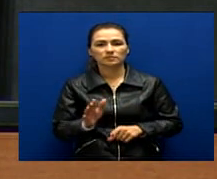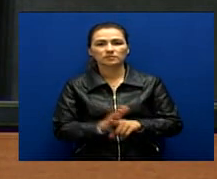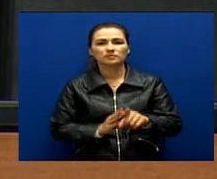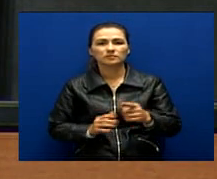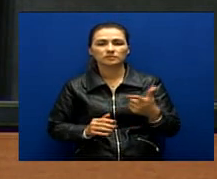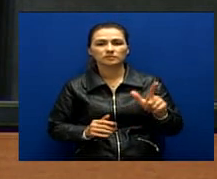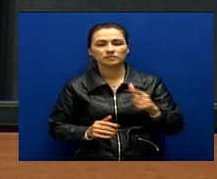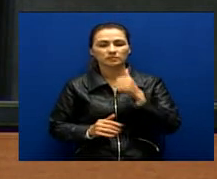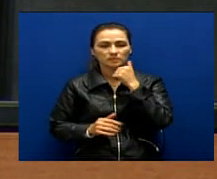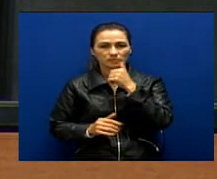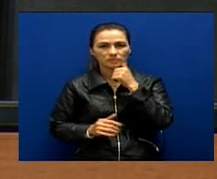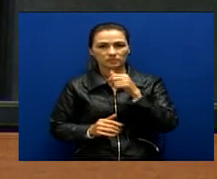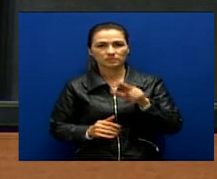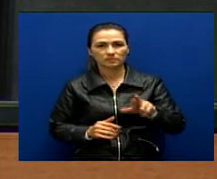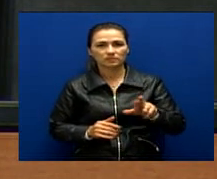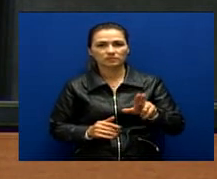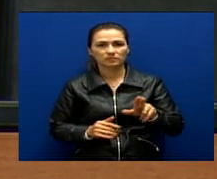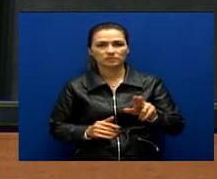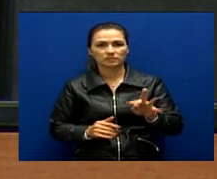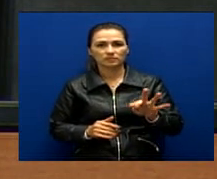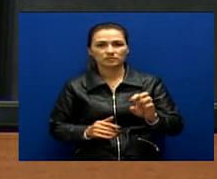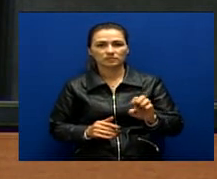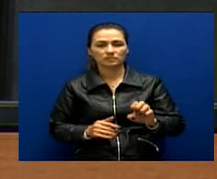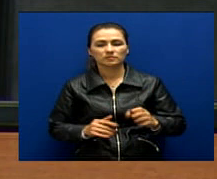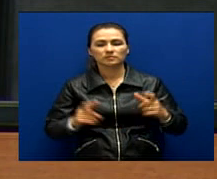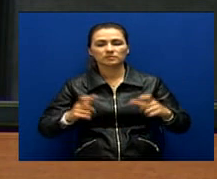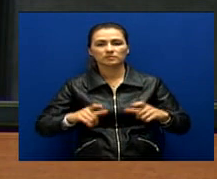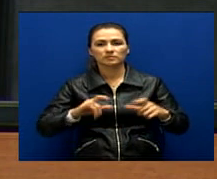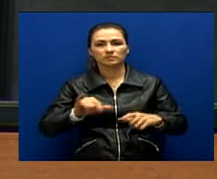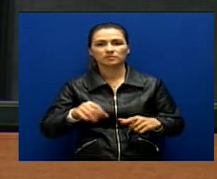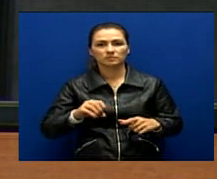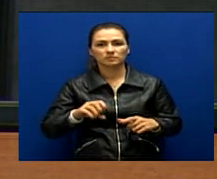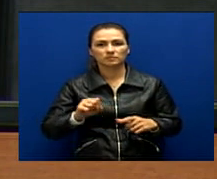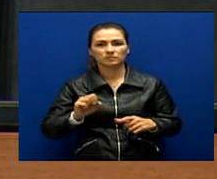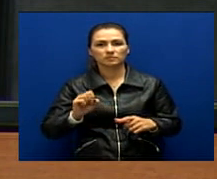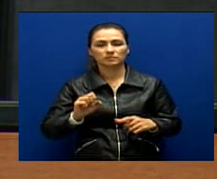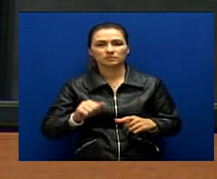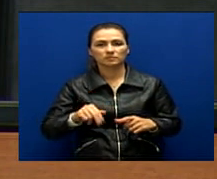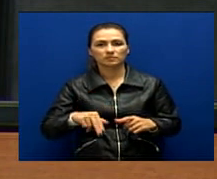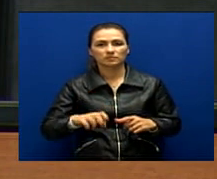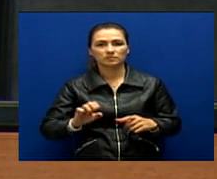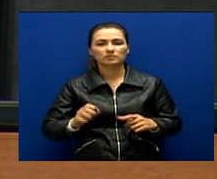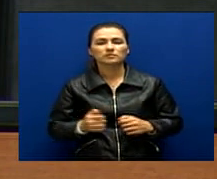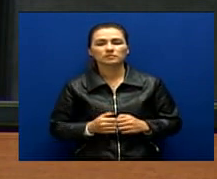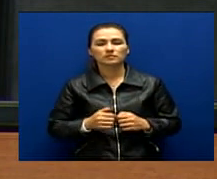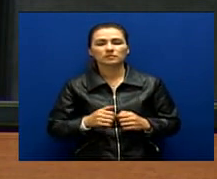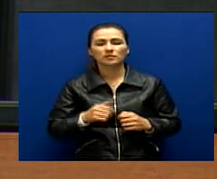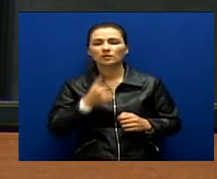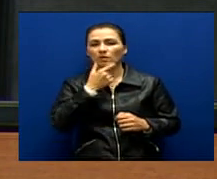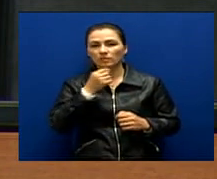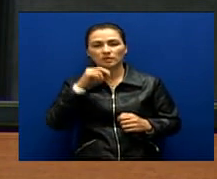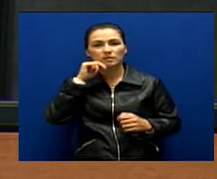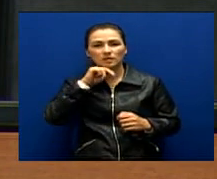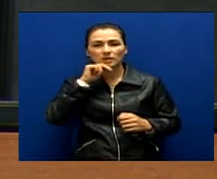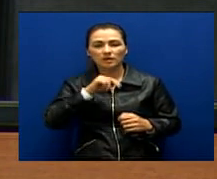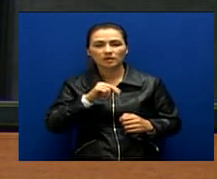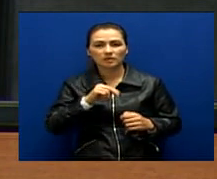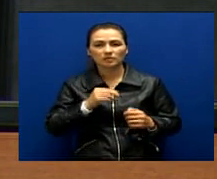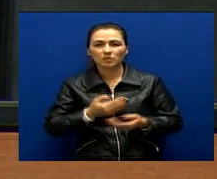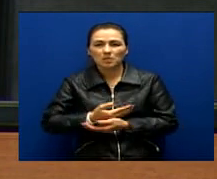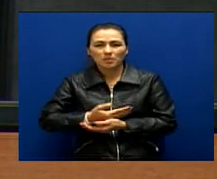rua do jardim josane tem um metro com problemas no coração encontra se na uti